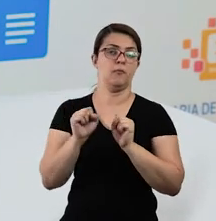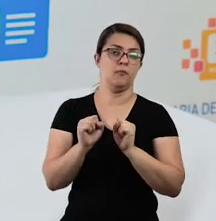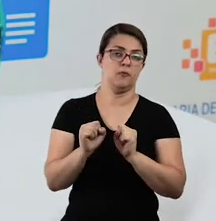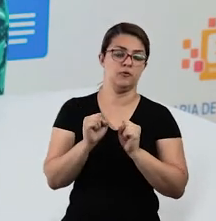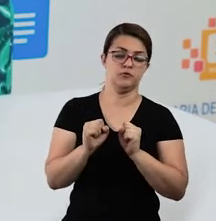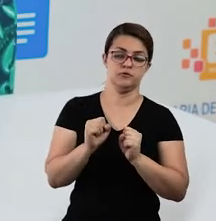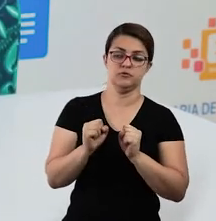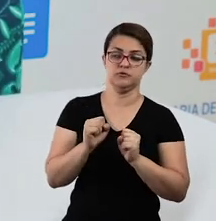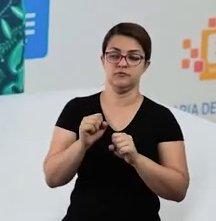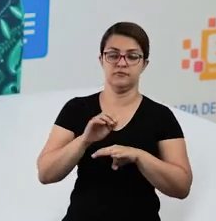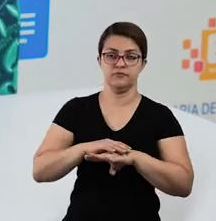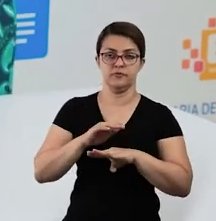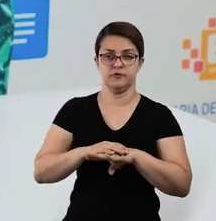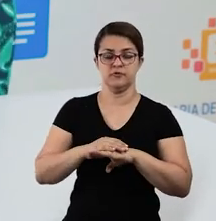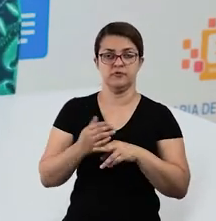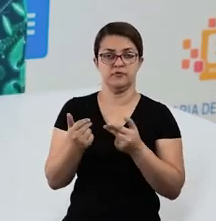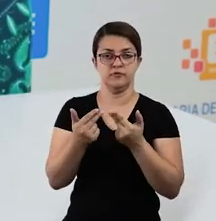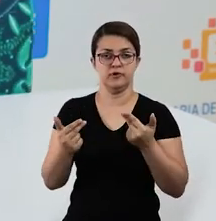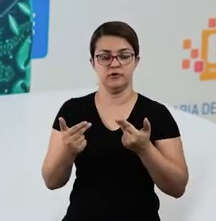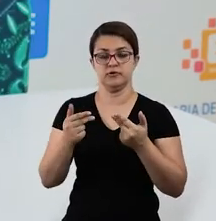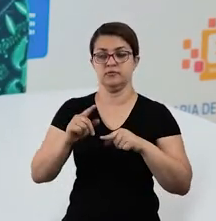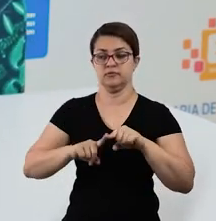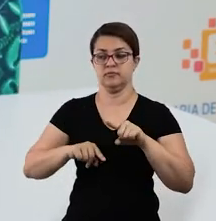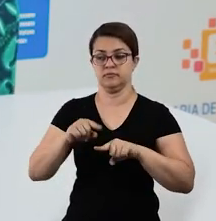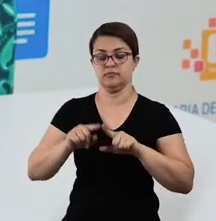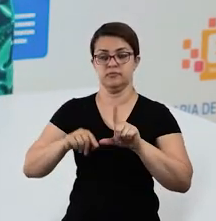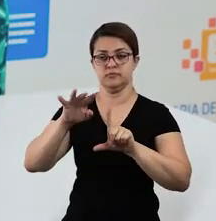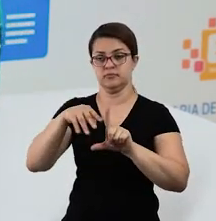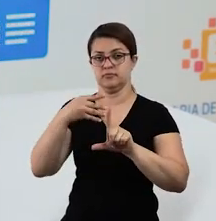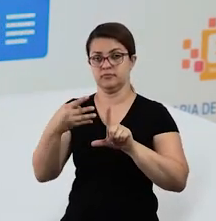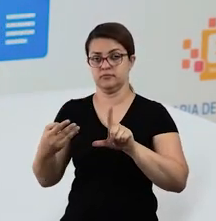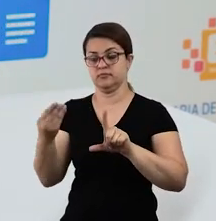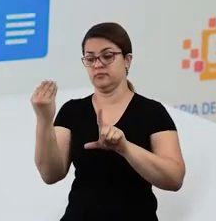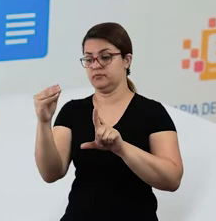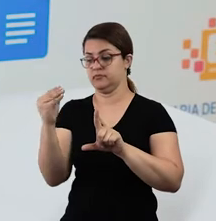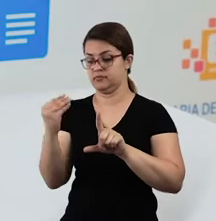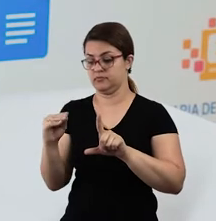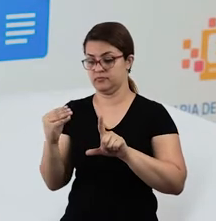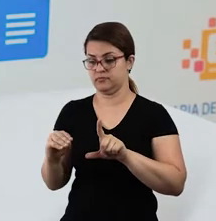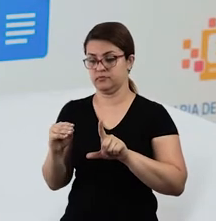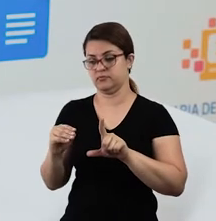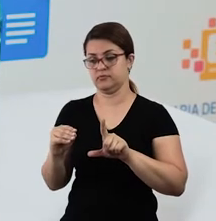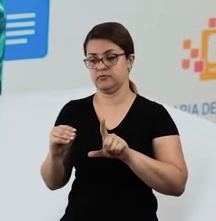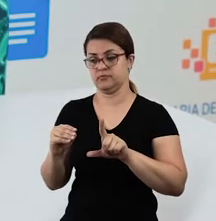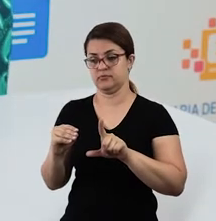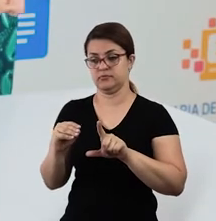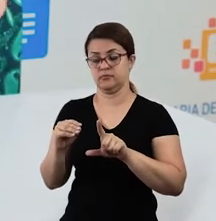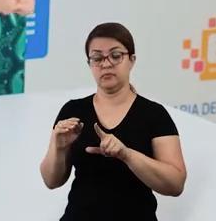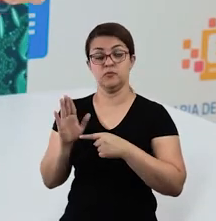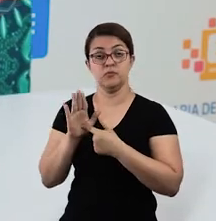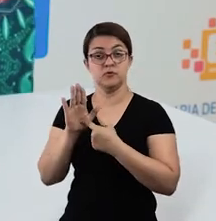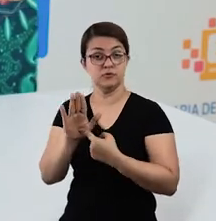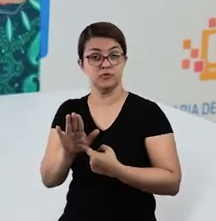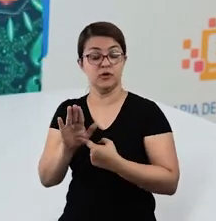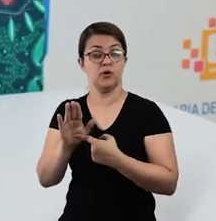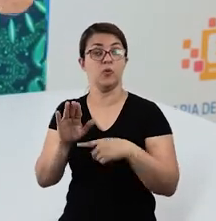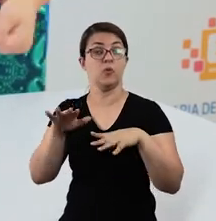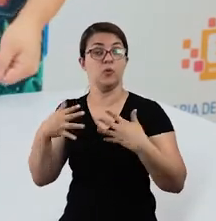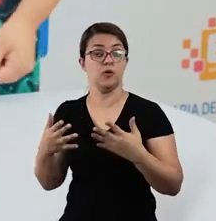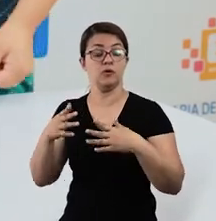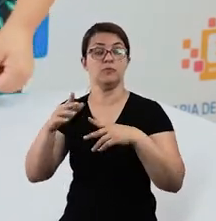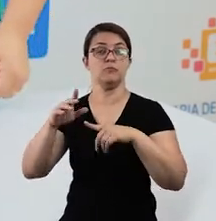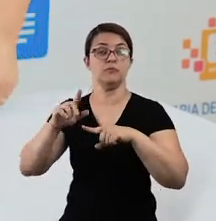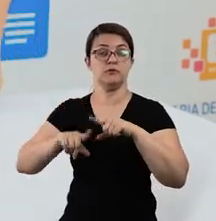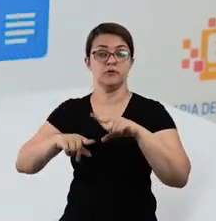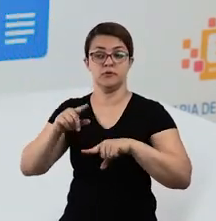com outros materiais. Complete a tabela usando as palavras do quadro para indicar de que outro material eles podem ser